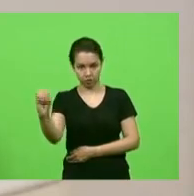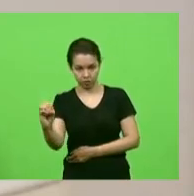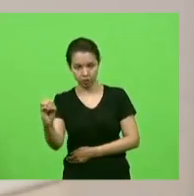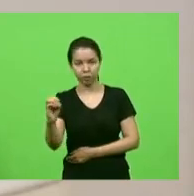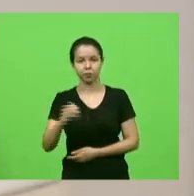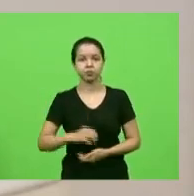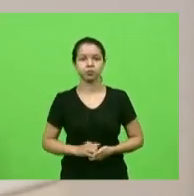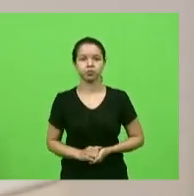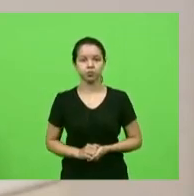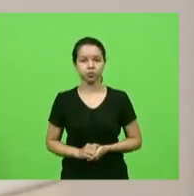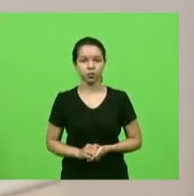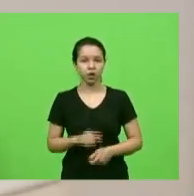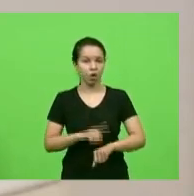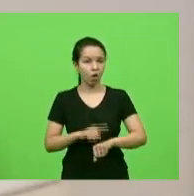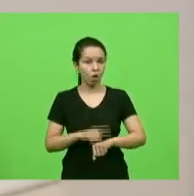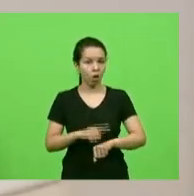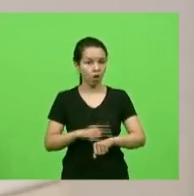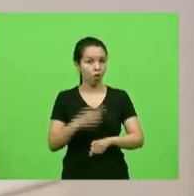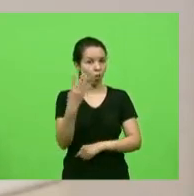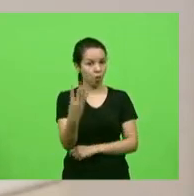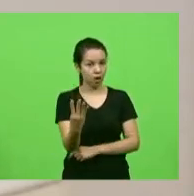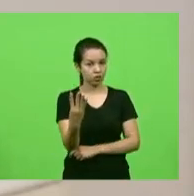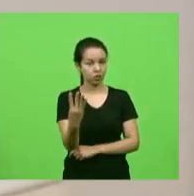às 16h07 do dia